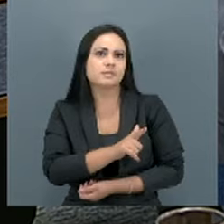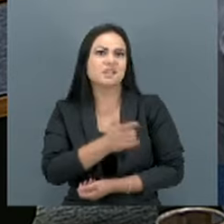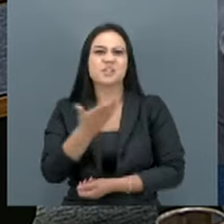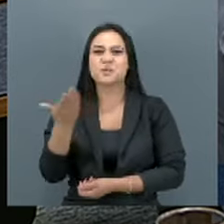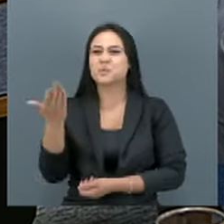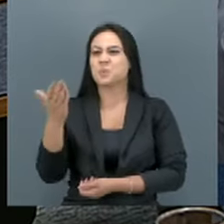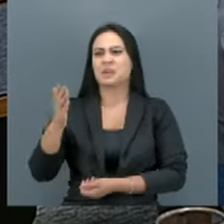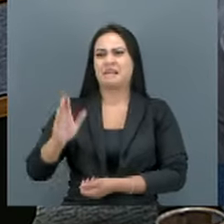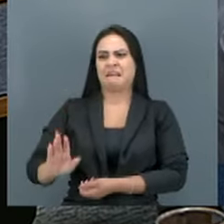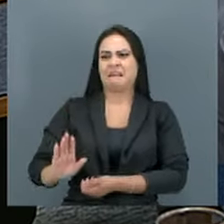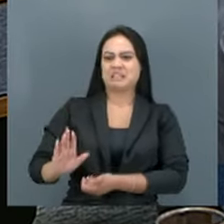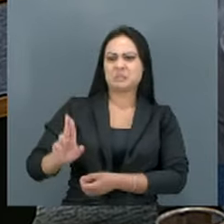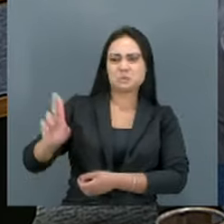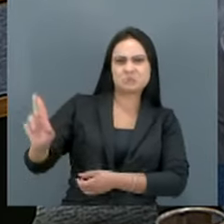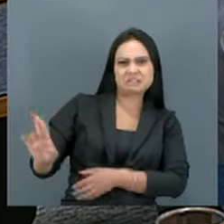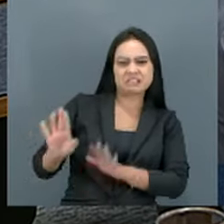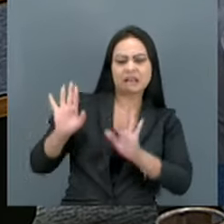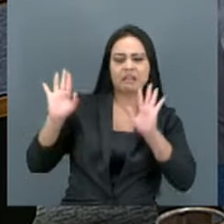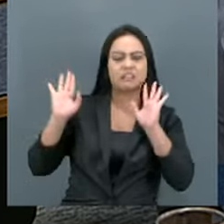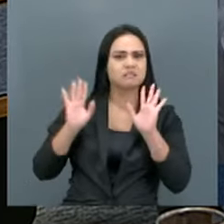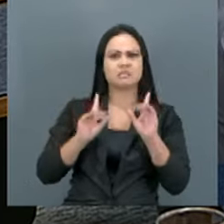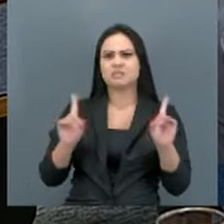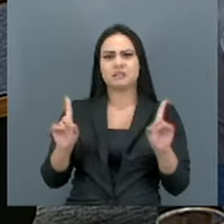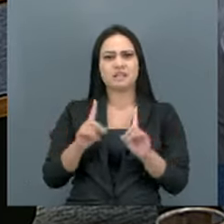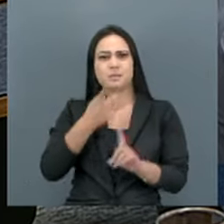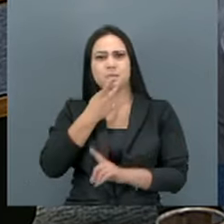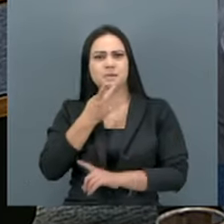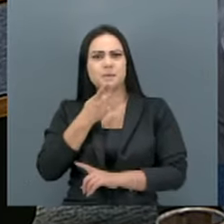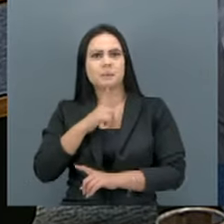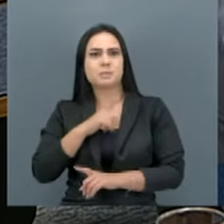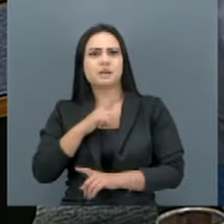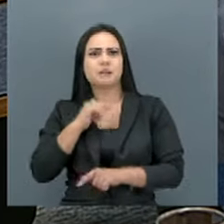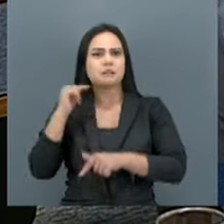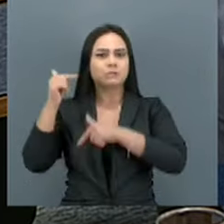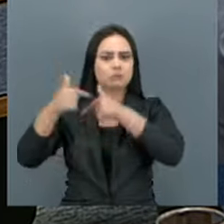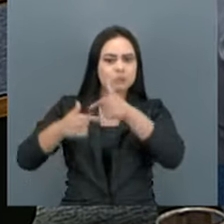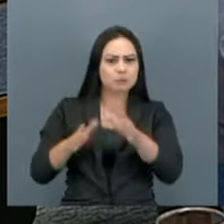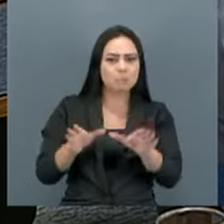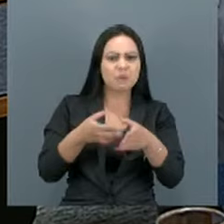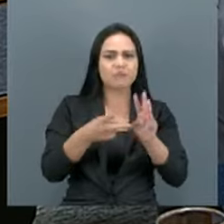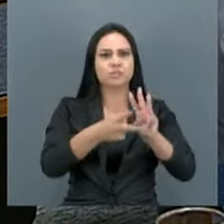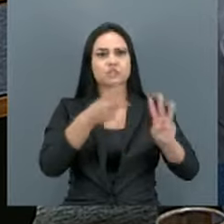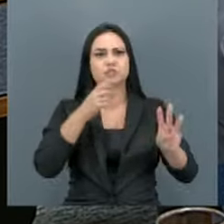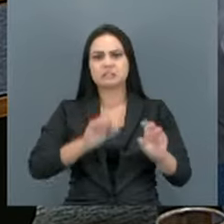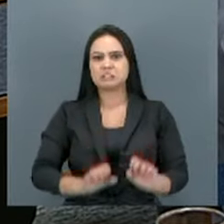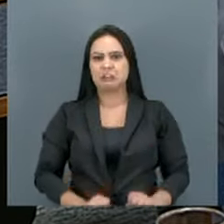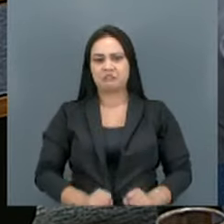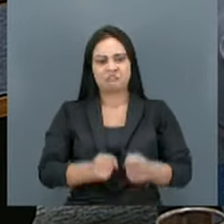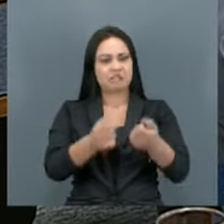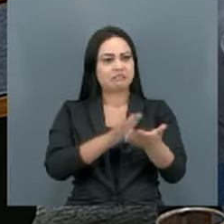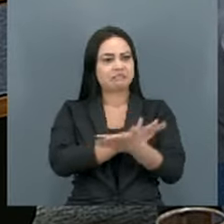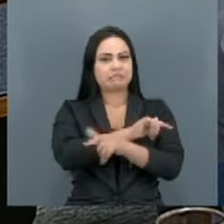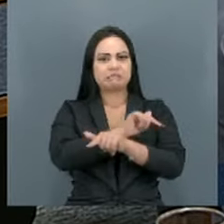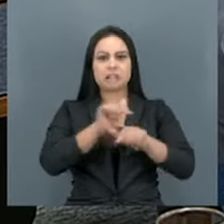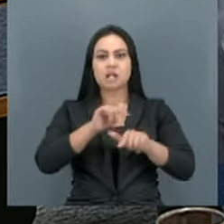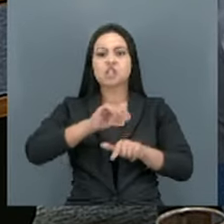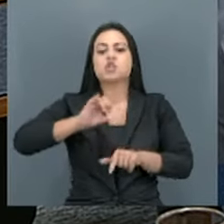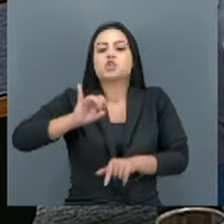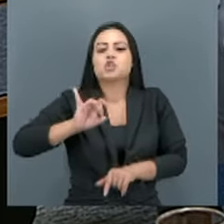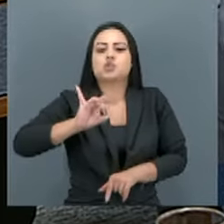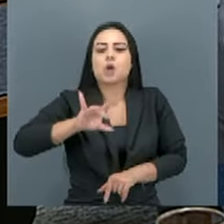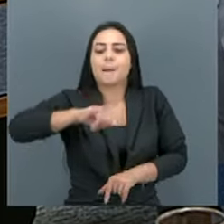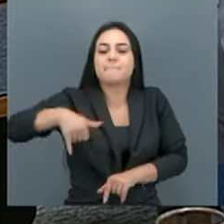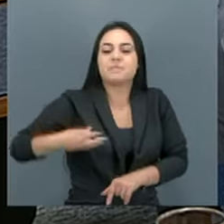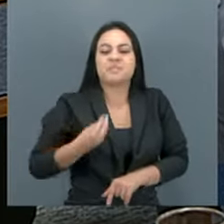usado pelas pseu de uns, daqueles que falam que são defensores dos povos indígenas e não defender povos indígenas, só tira proveito de ordem